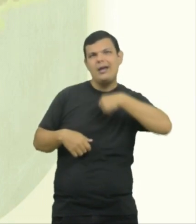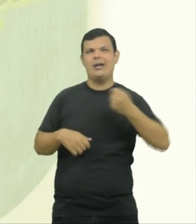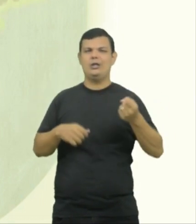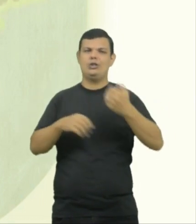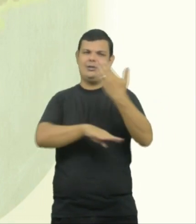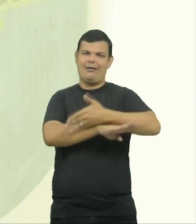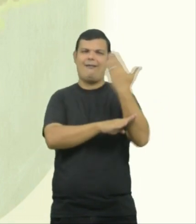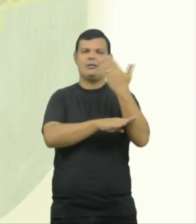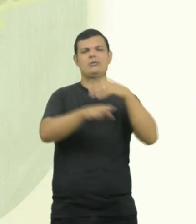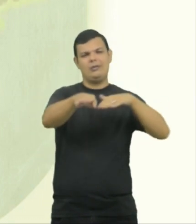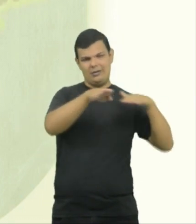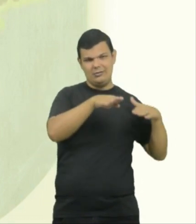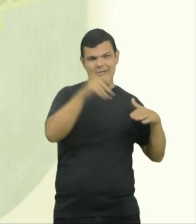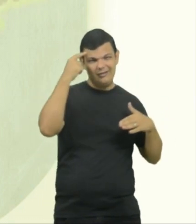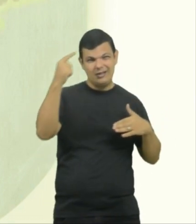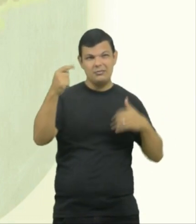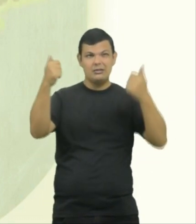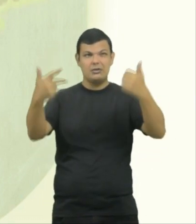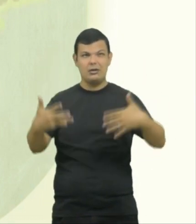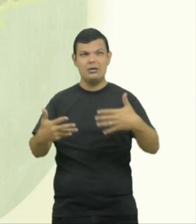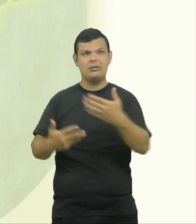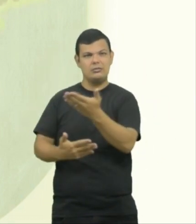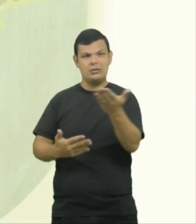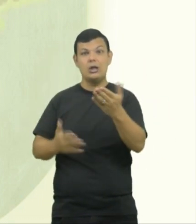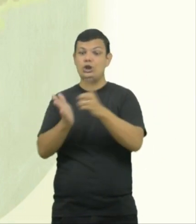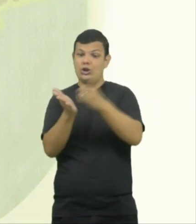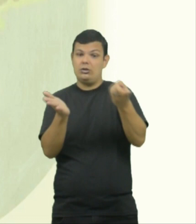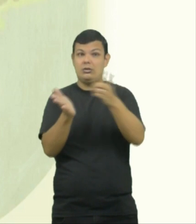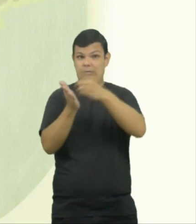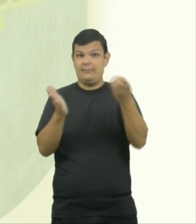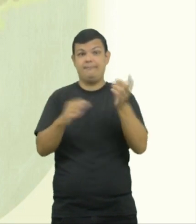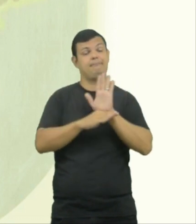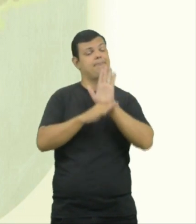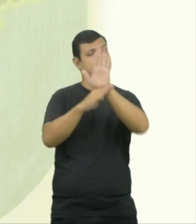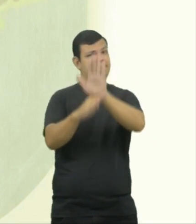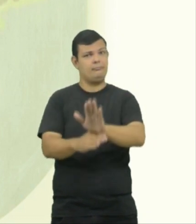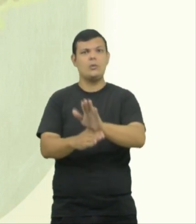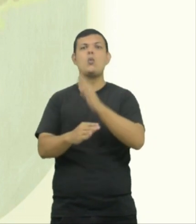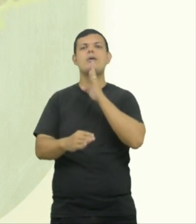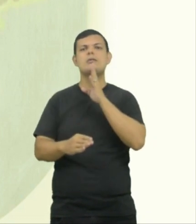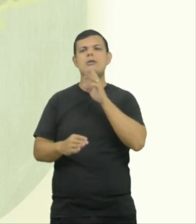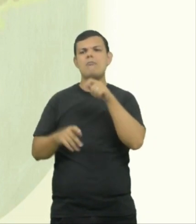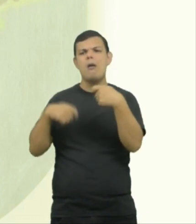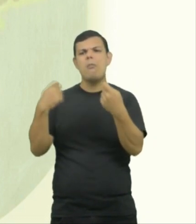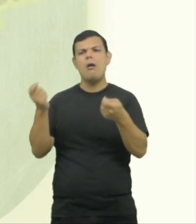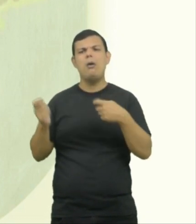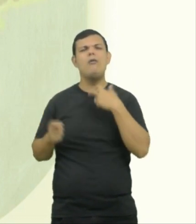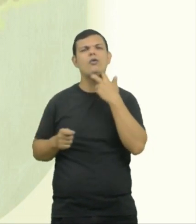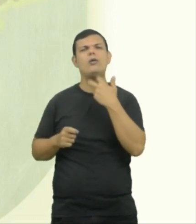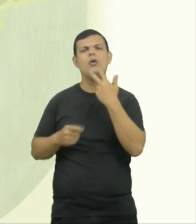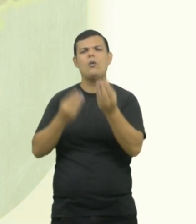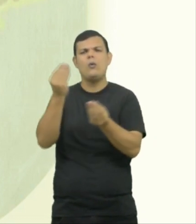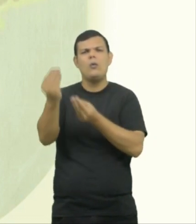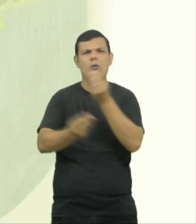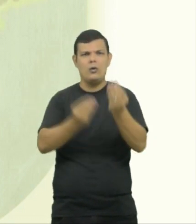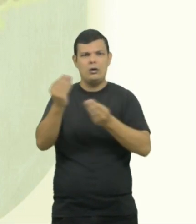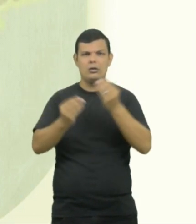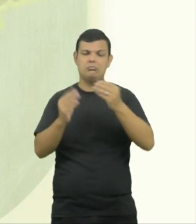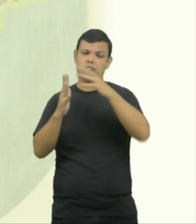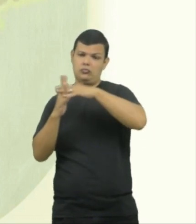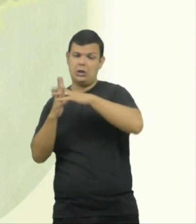letra S. Então eu não falo transito, eu falo trânsito, tá certo? E trânsito é um substantivo masculino e